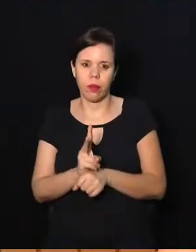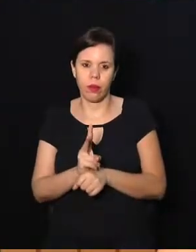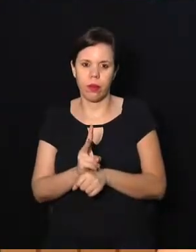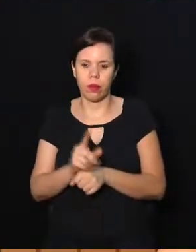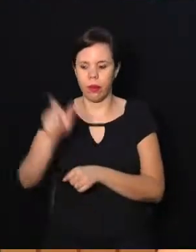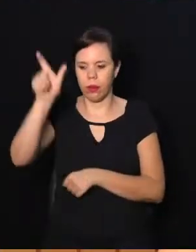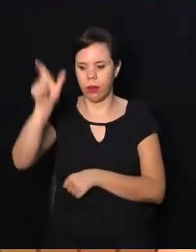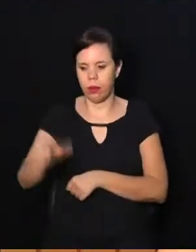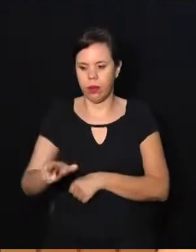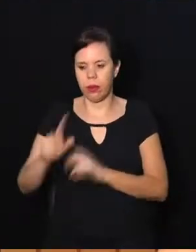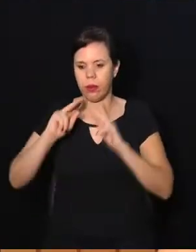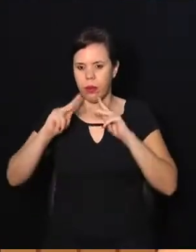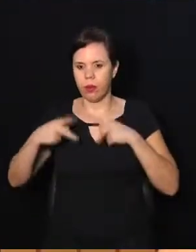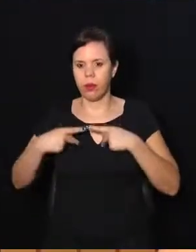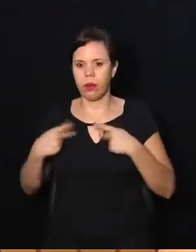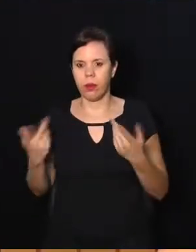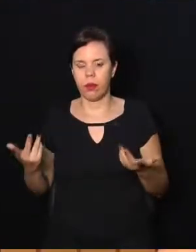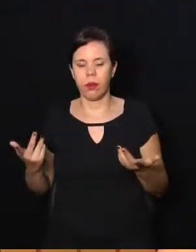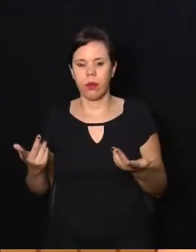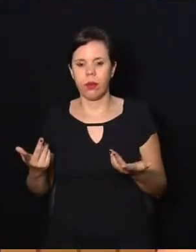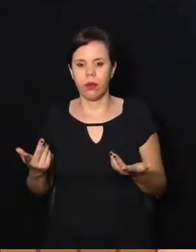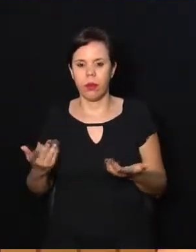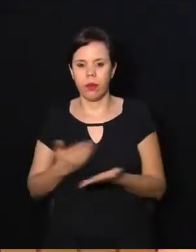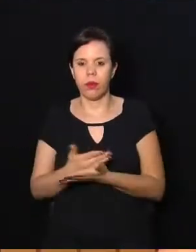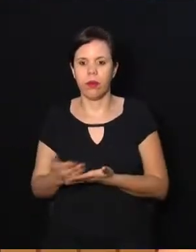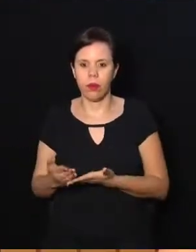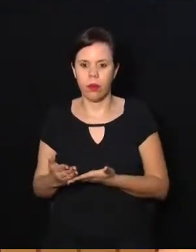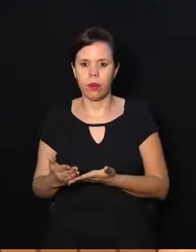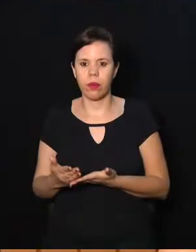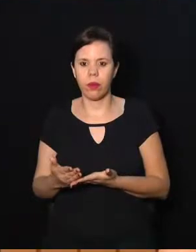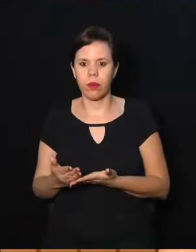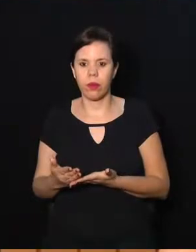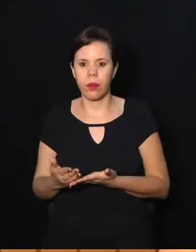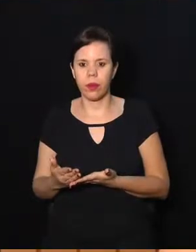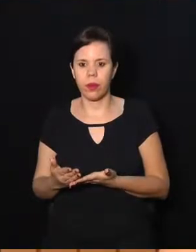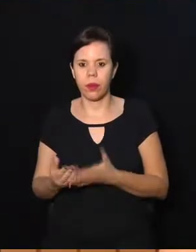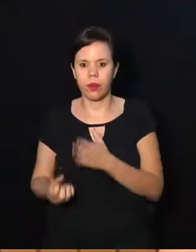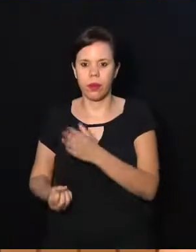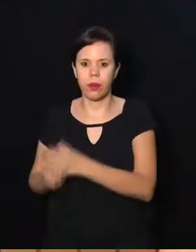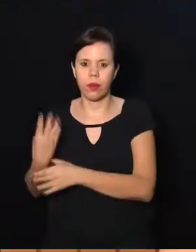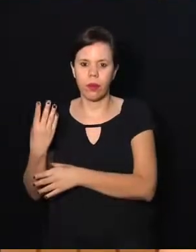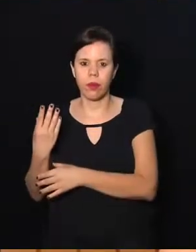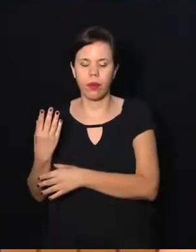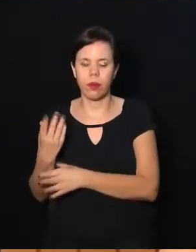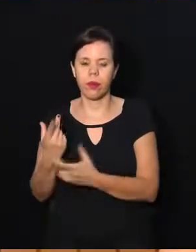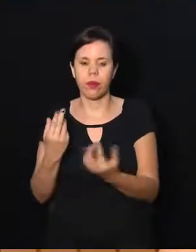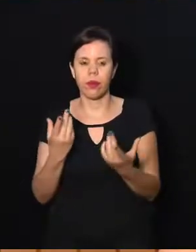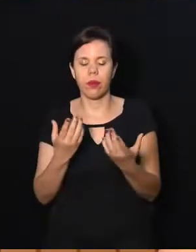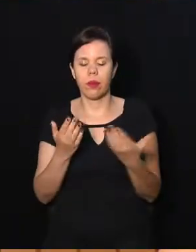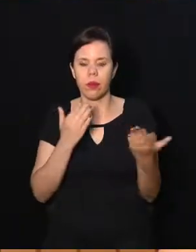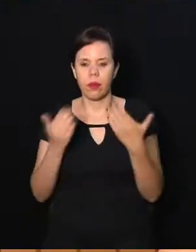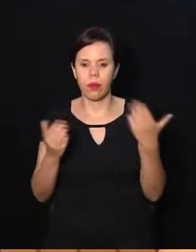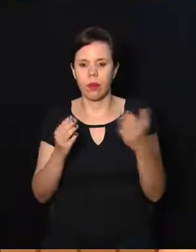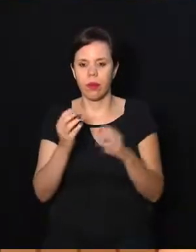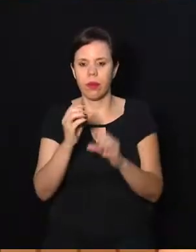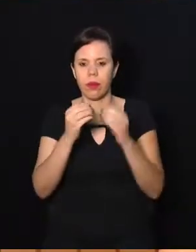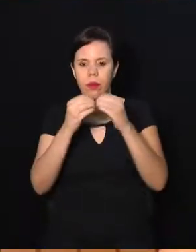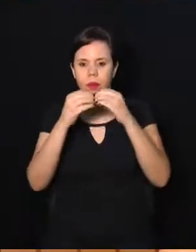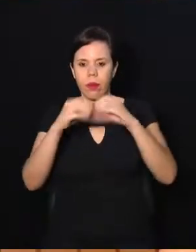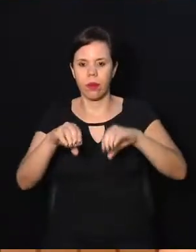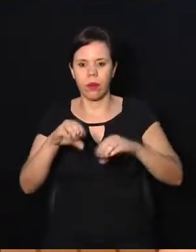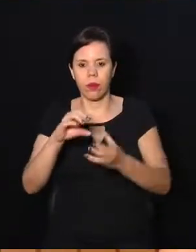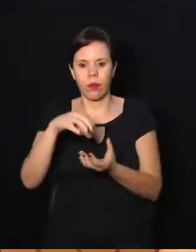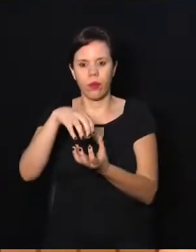espécie, nós começamos lá pela origem, lá pelo ovo. Acho que todos